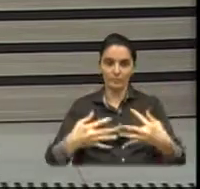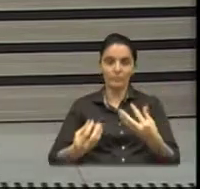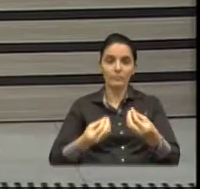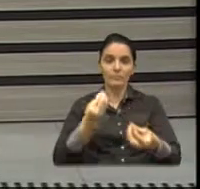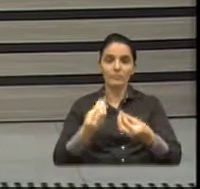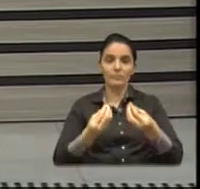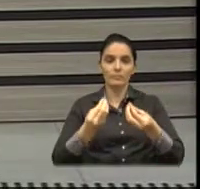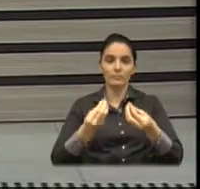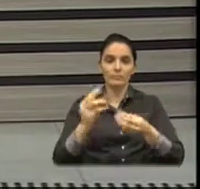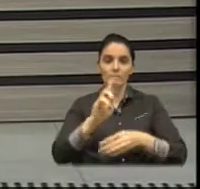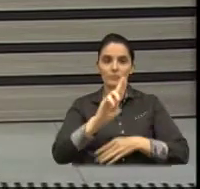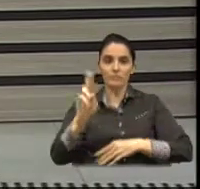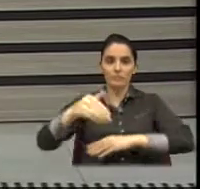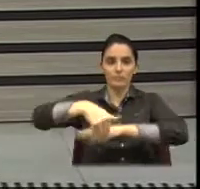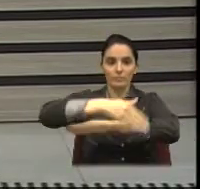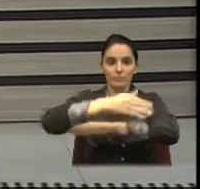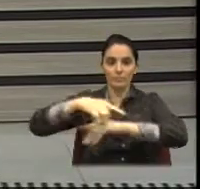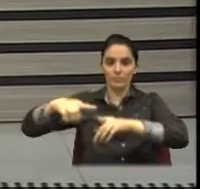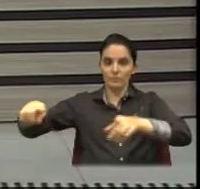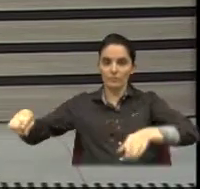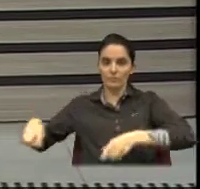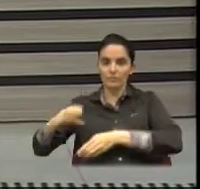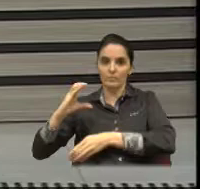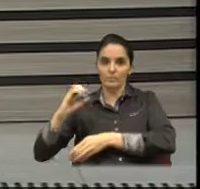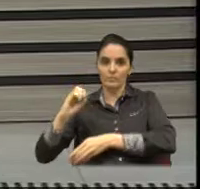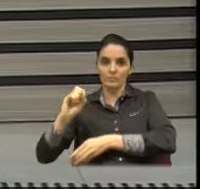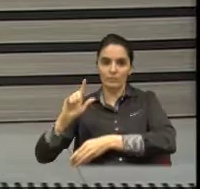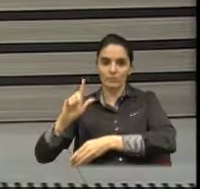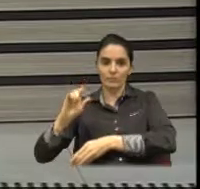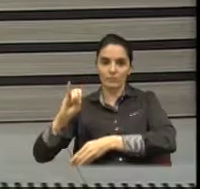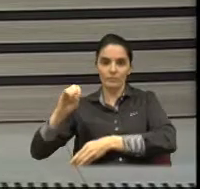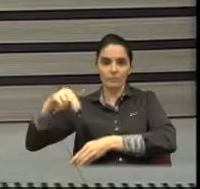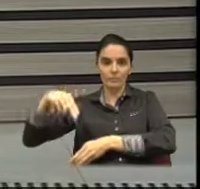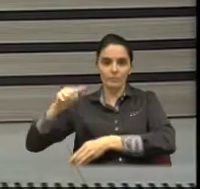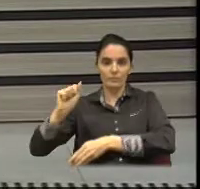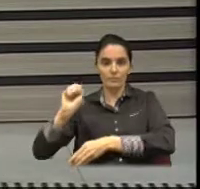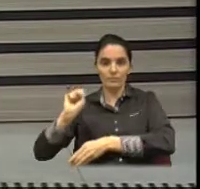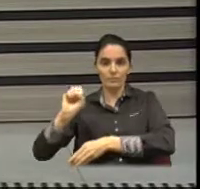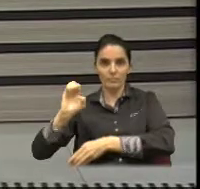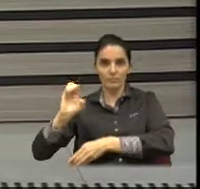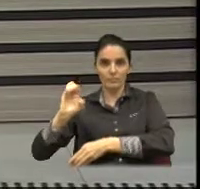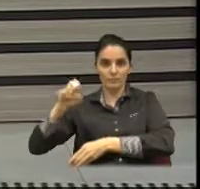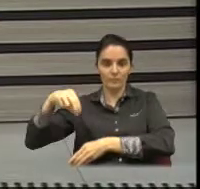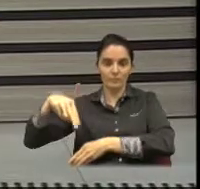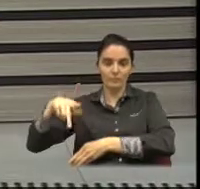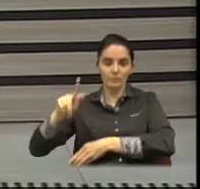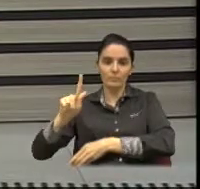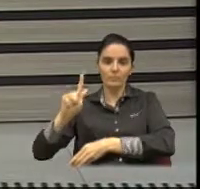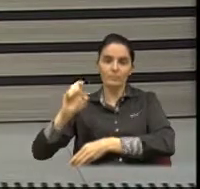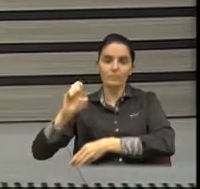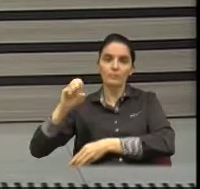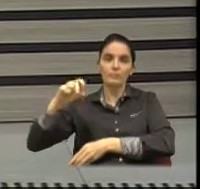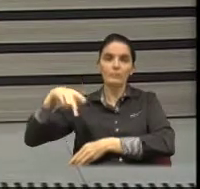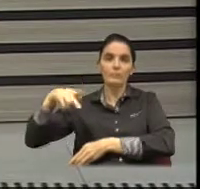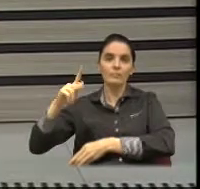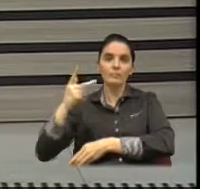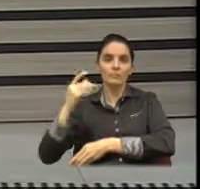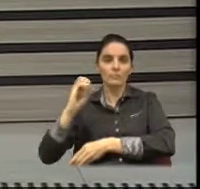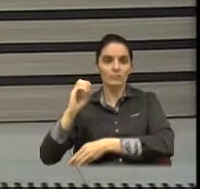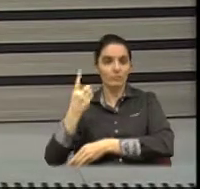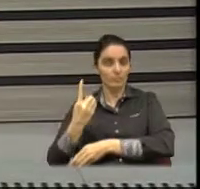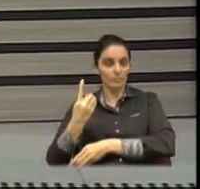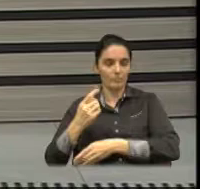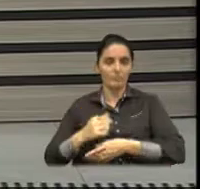sobre a denominação de ruas do loteamento denominado Colinas do Engenho 1 e da Outras Providências. Está em discussão a redação